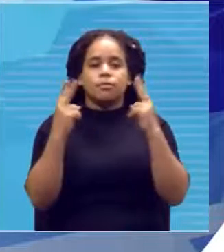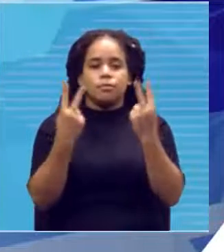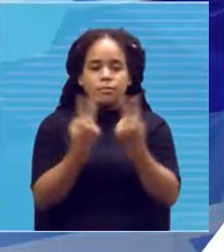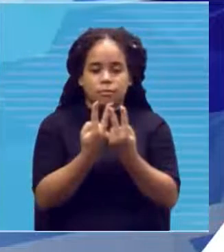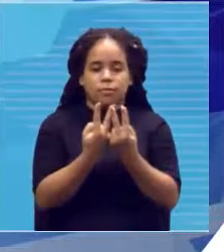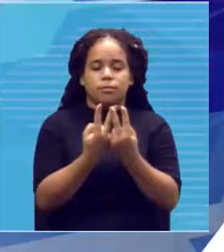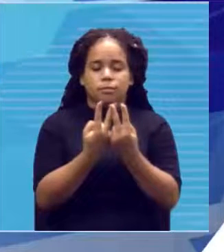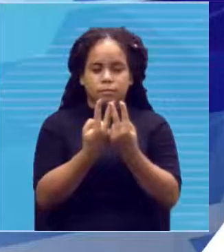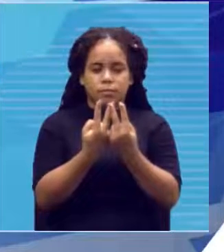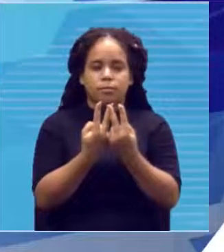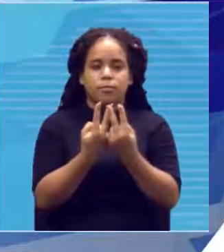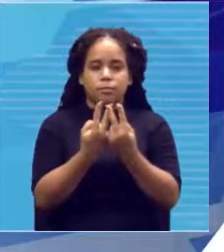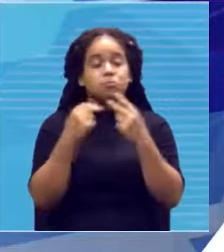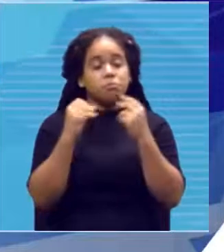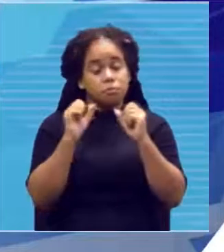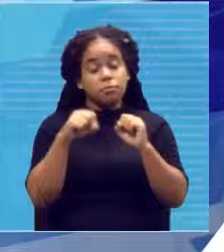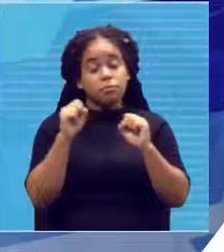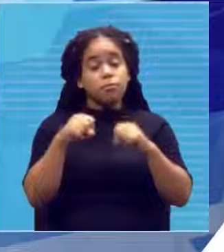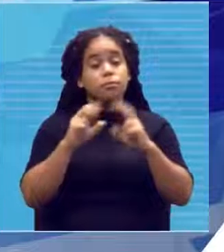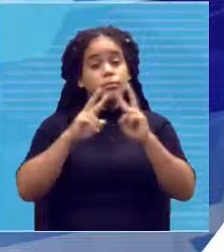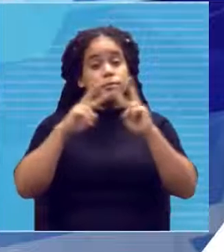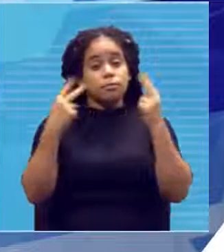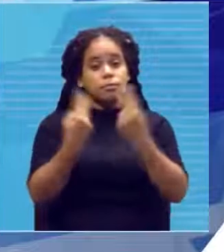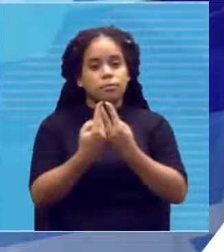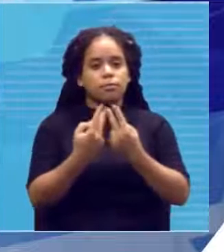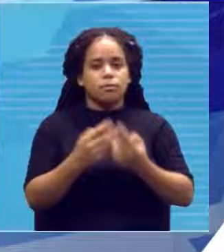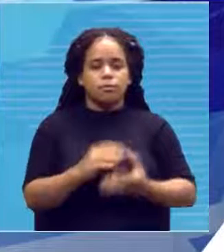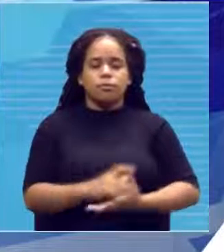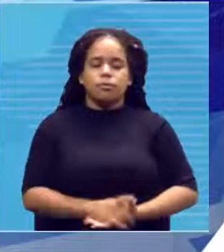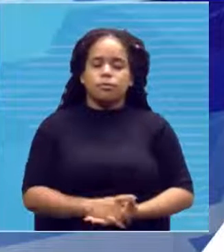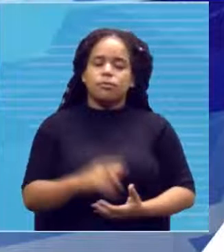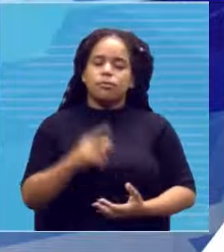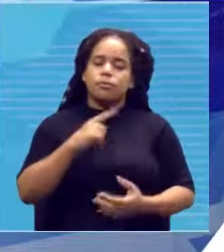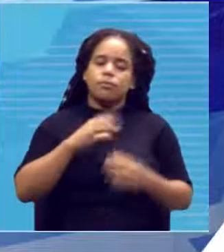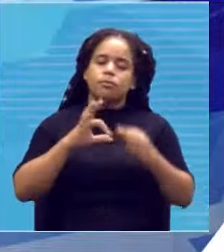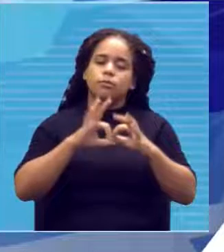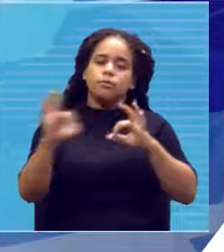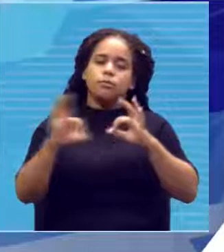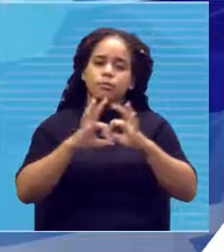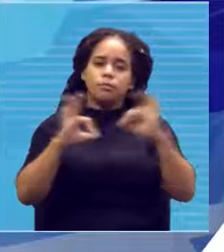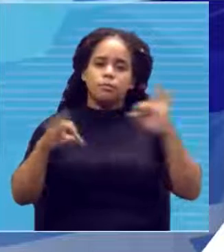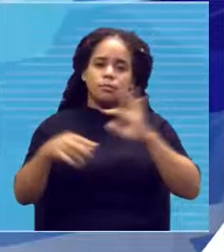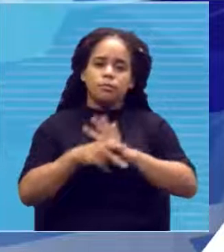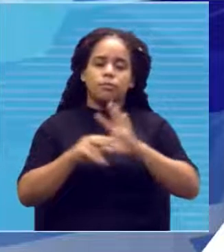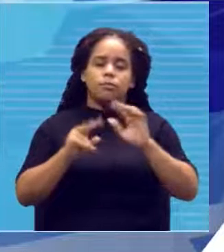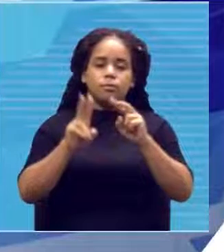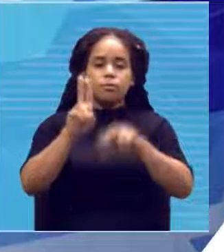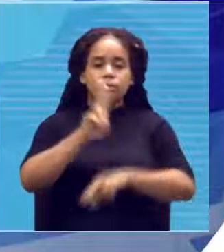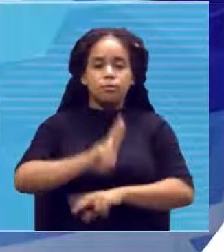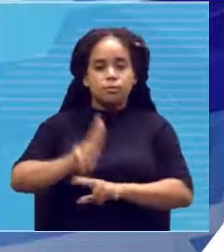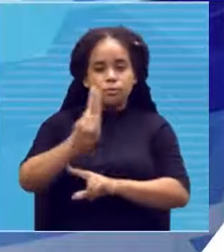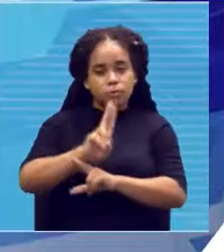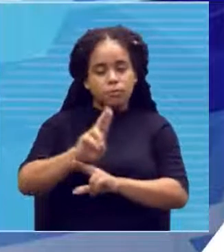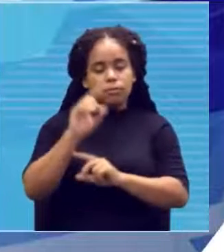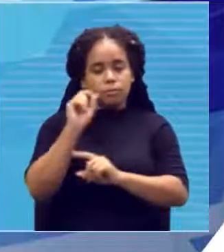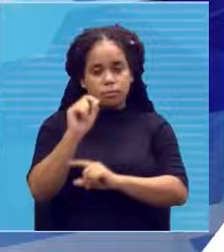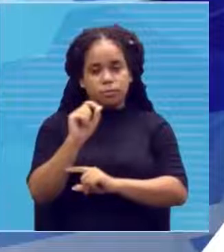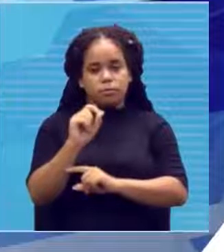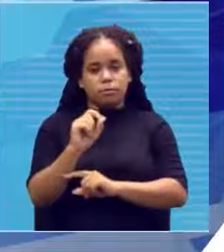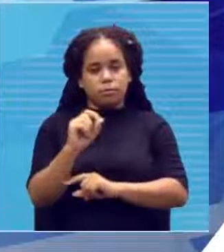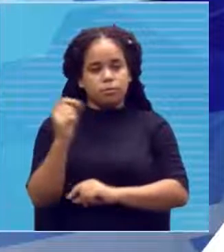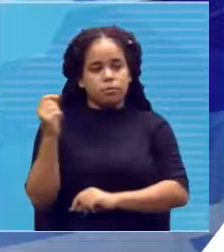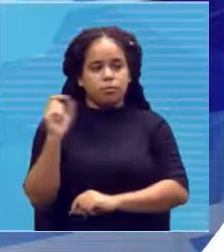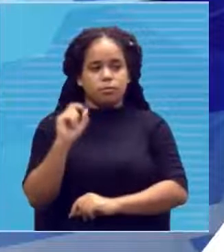tá certo é medidas de volume tem medidas que você utiliza e não